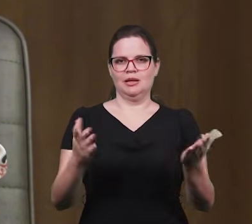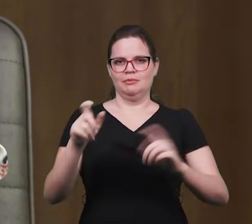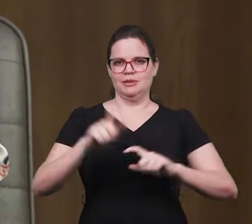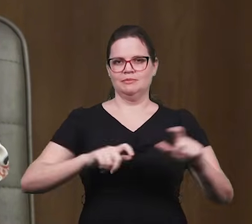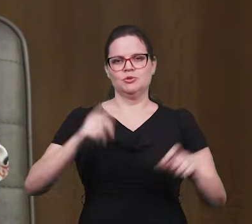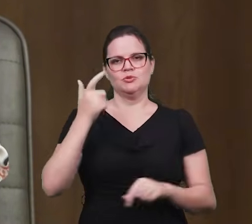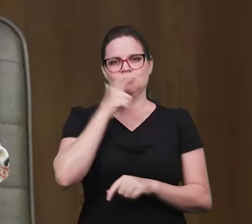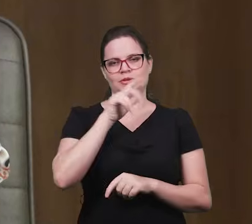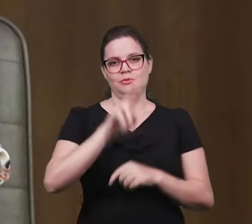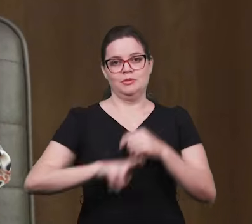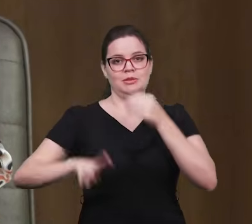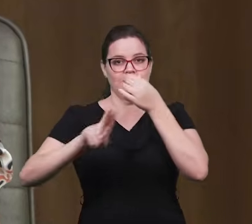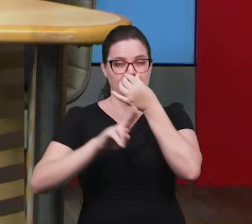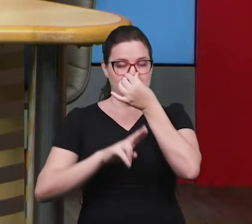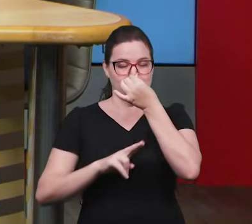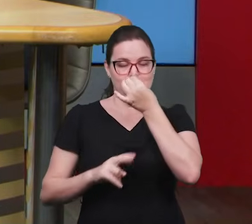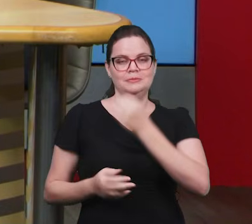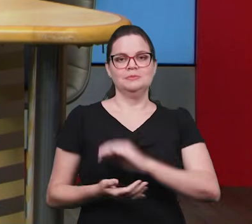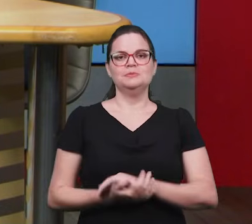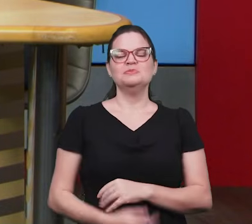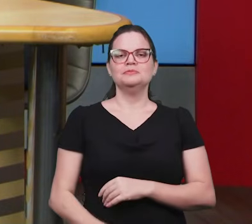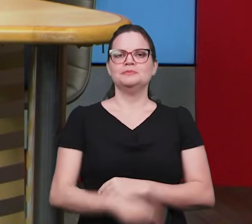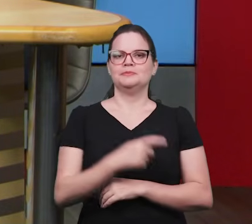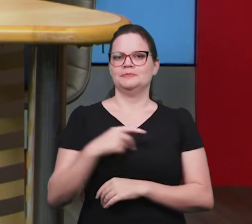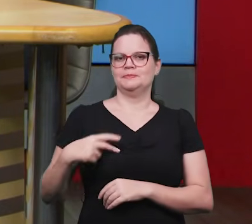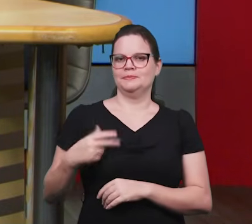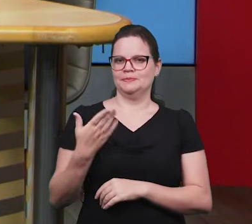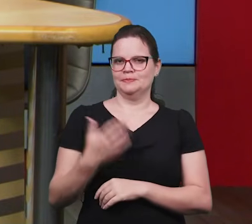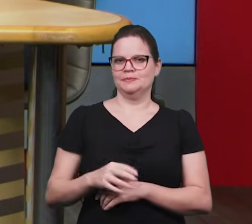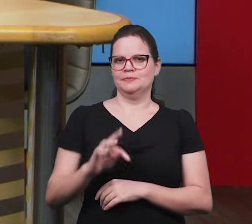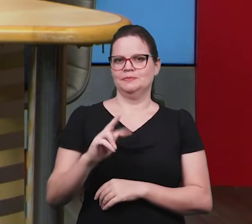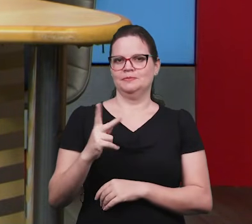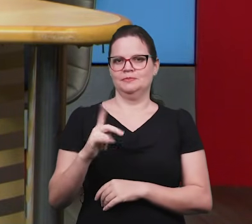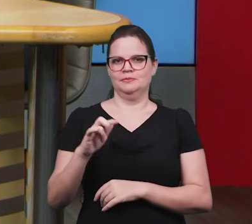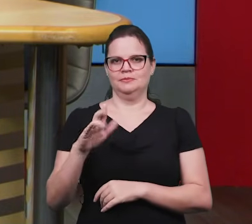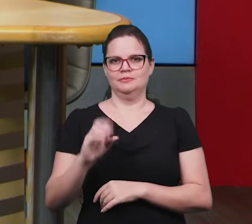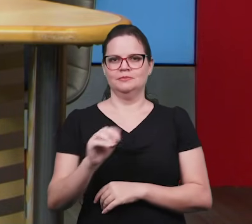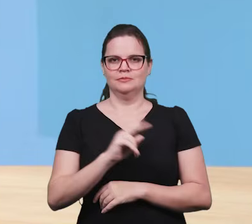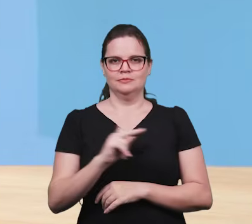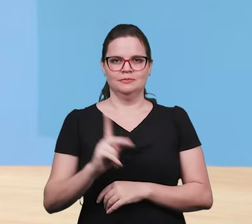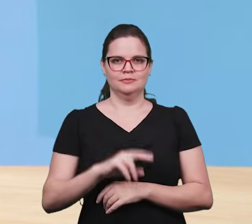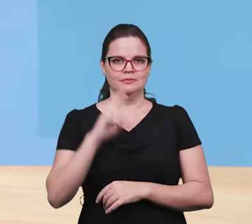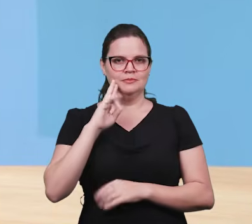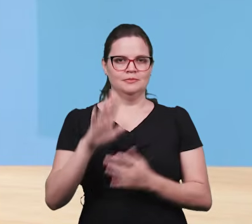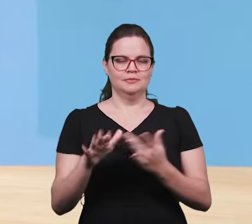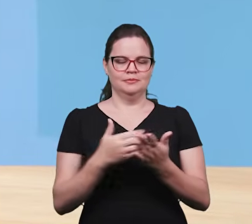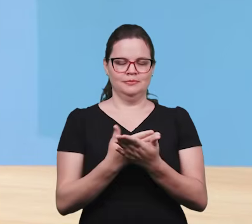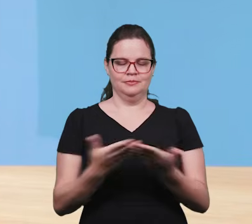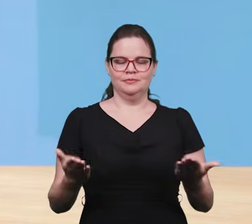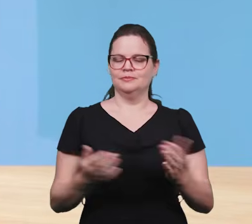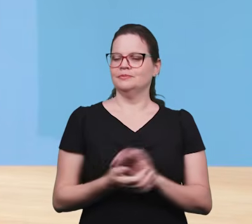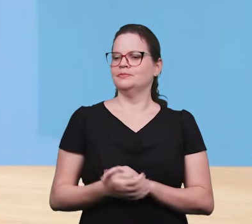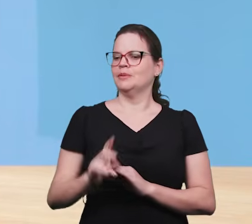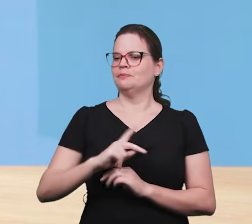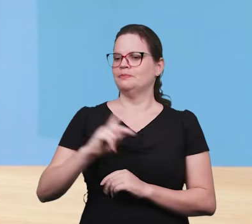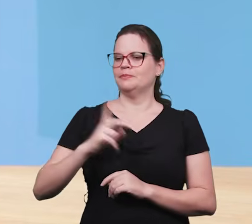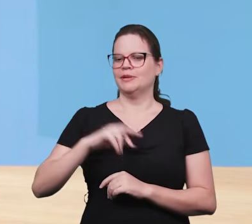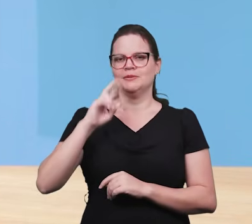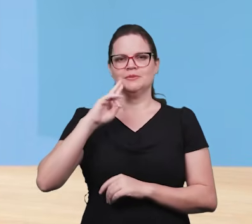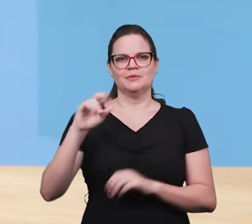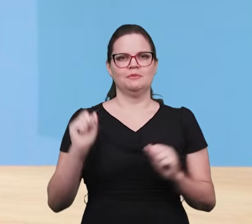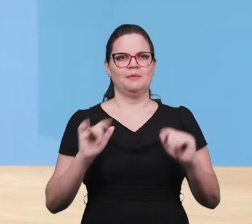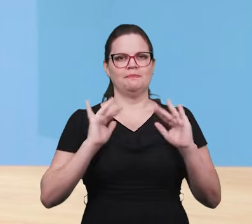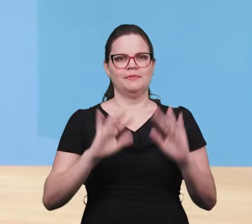disponibilizado atualmente. Doutor Tiago, a paz do Senhor. Pai do Senhor, irmã Eunice, aos irmãos que estão nos assistindo. Para mim é uma bênção estar aqui